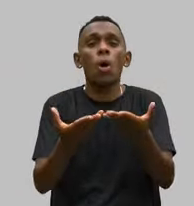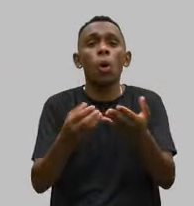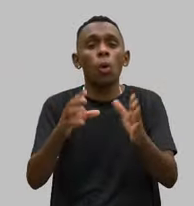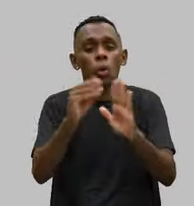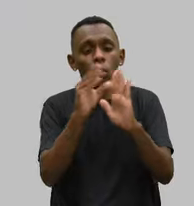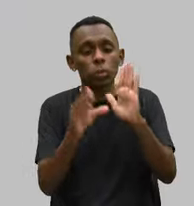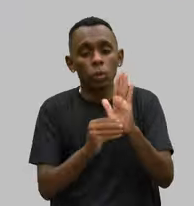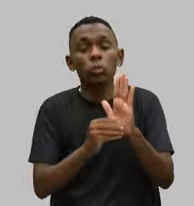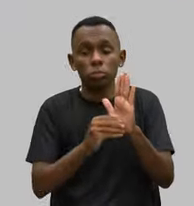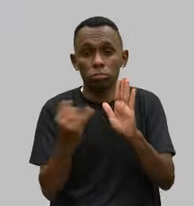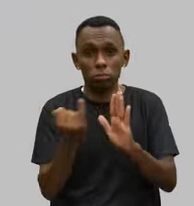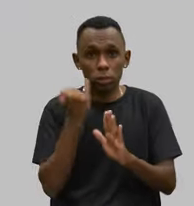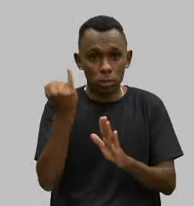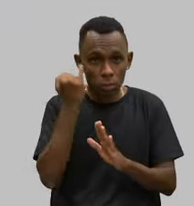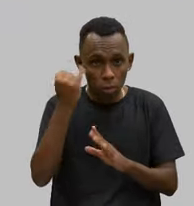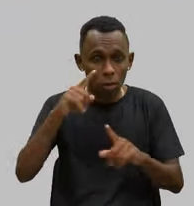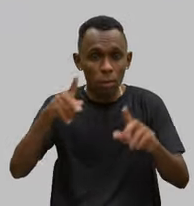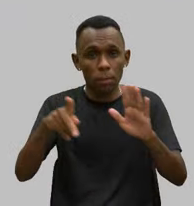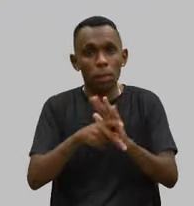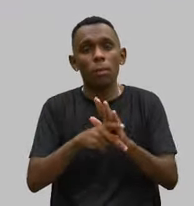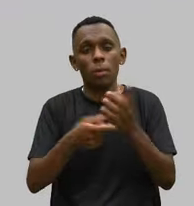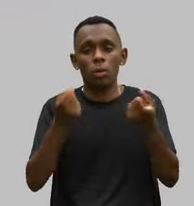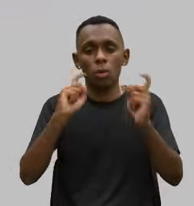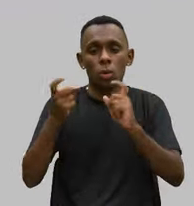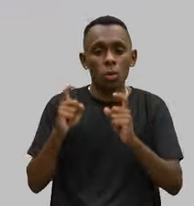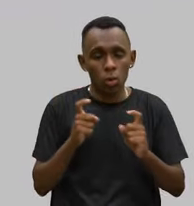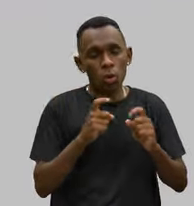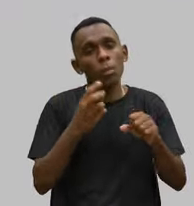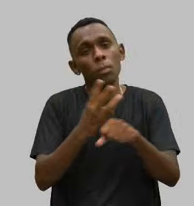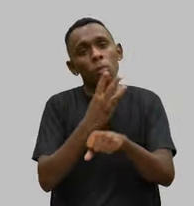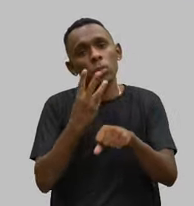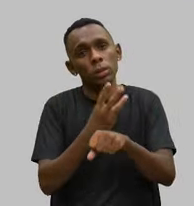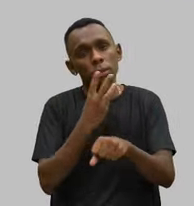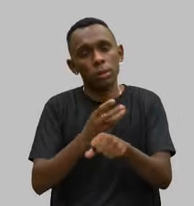exclusivo sobre as reuniões no seu